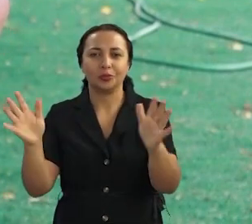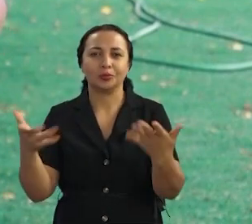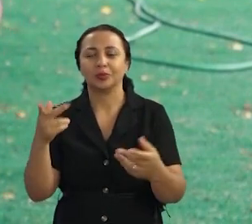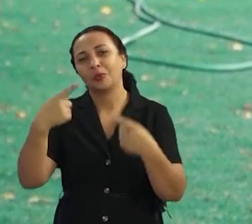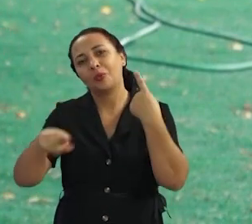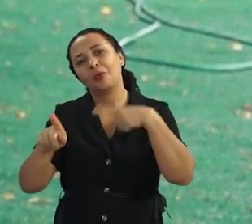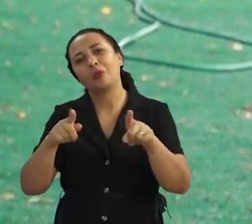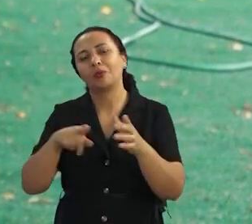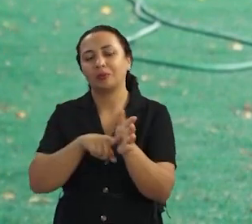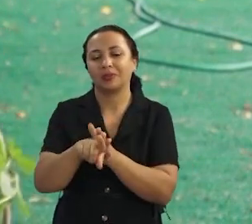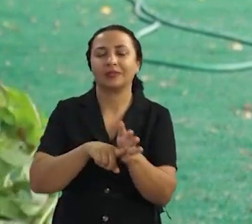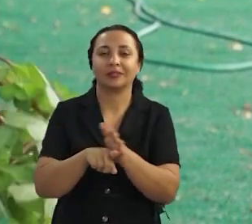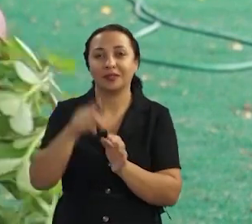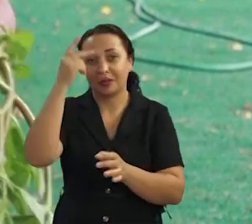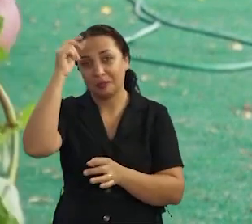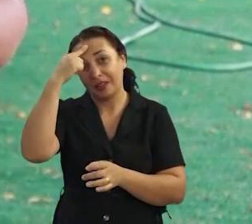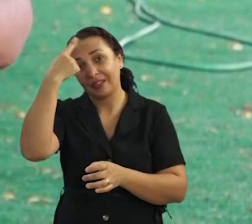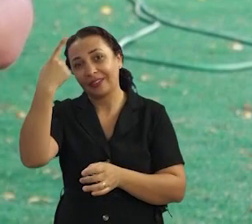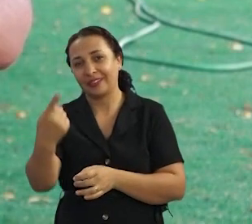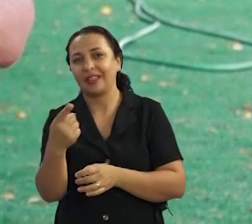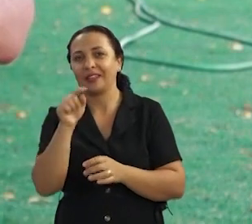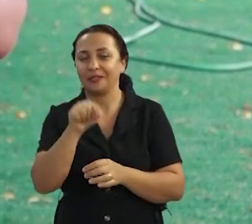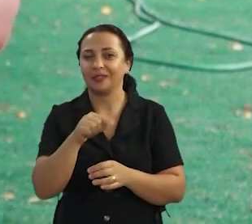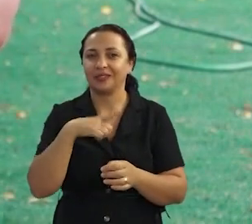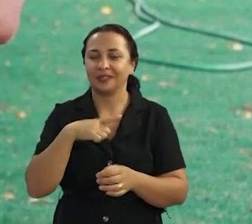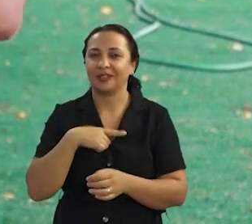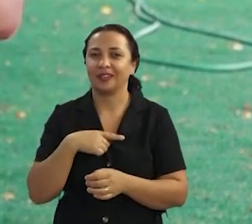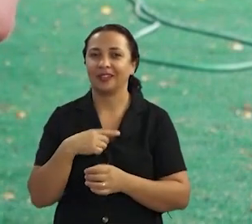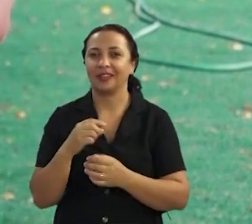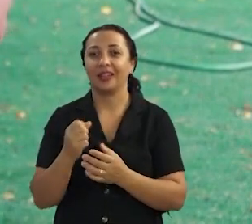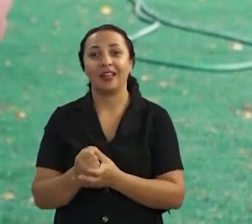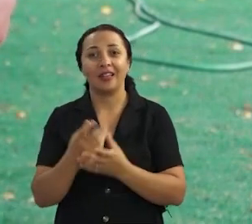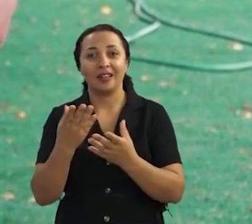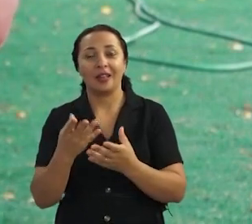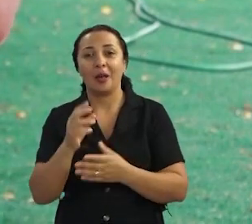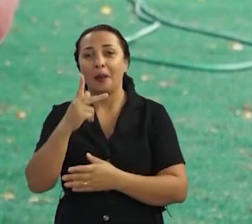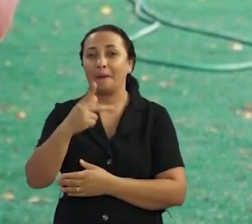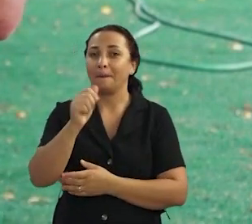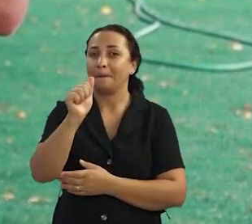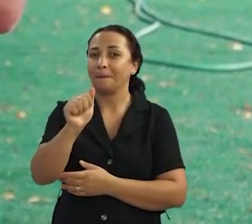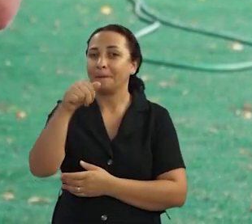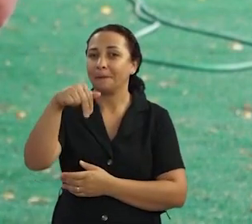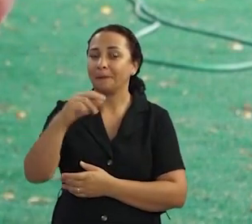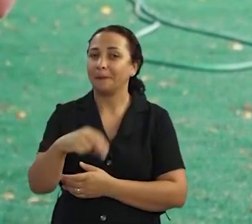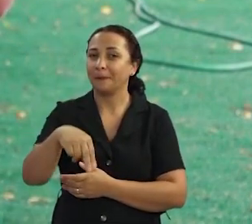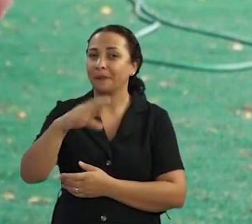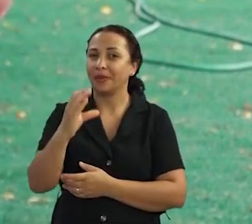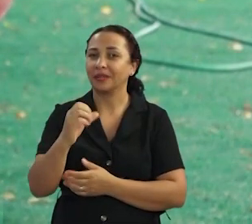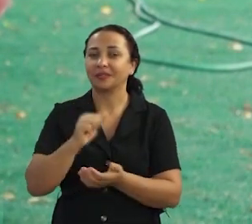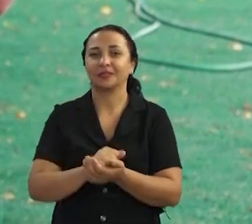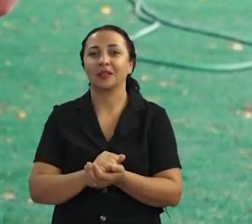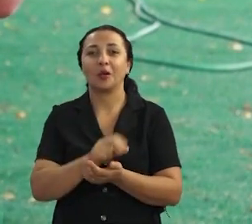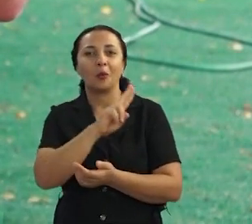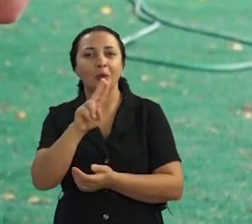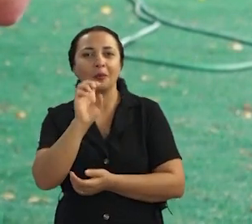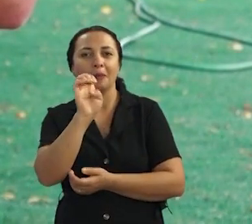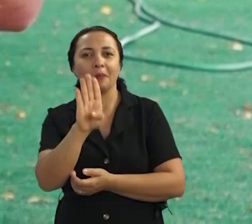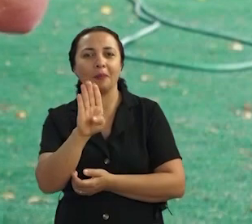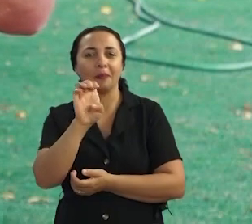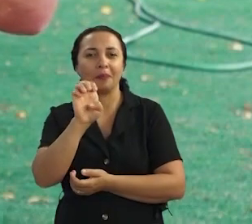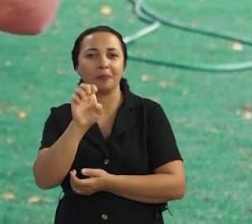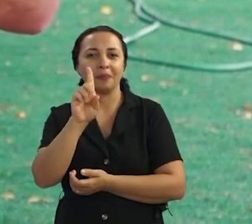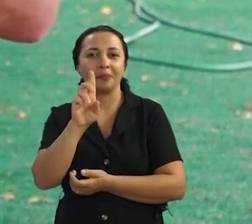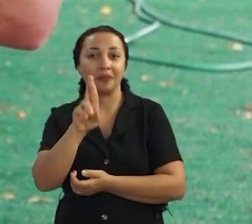estimulando outros pesquisadores. Então, só para vocês terem ideia, eu estou aqui segurando uma punk que chama Beldroega, que é